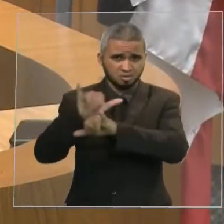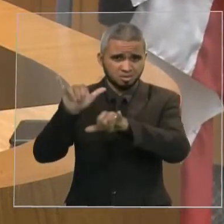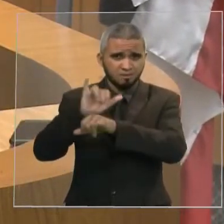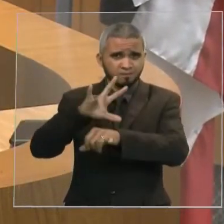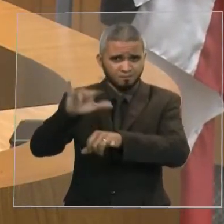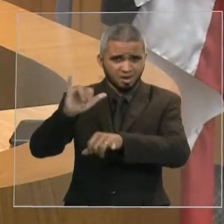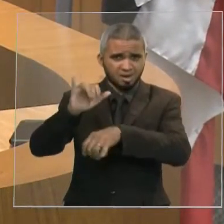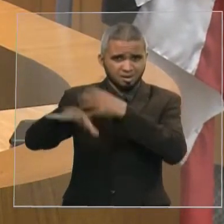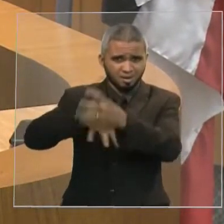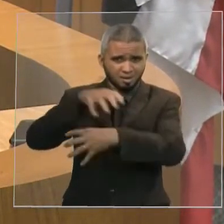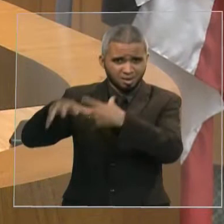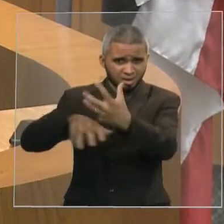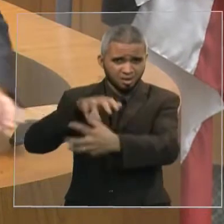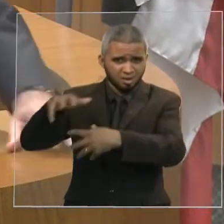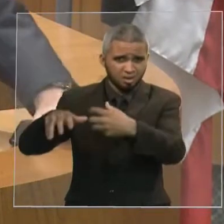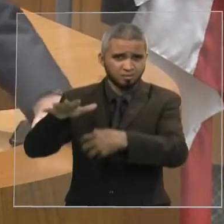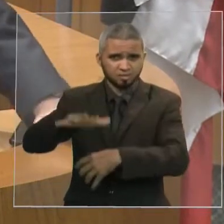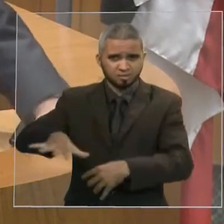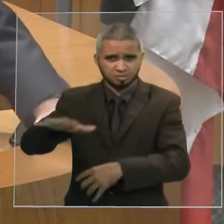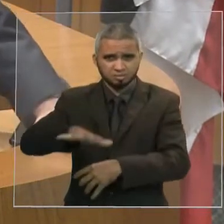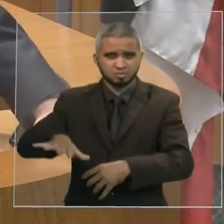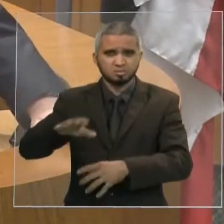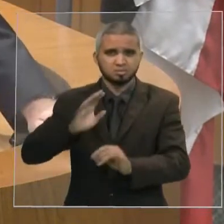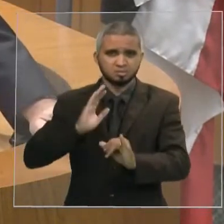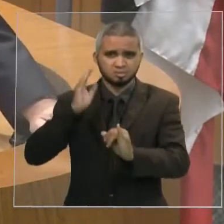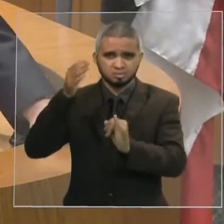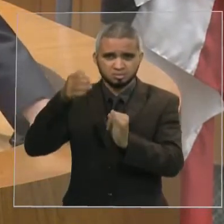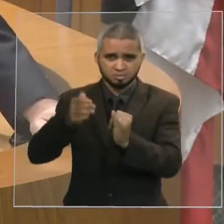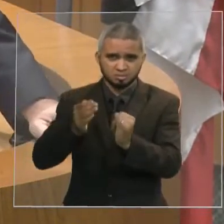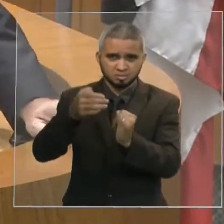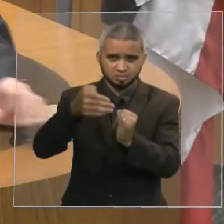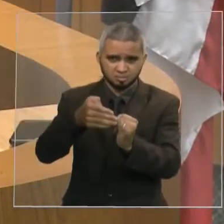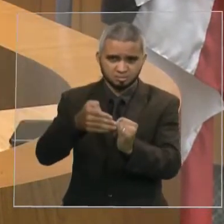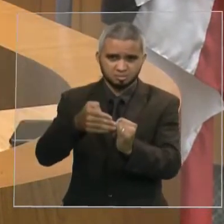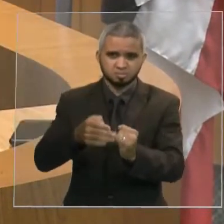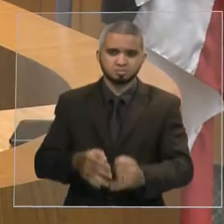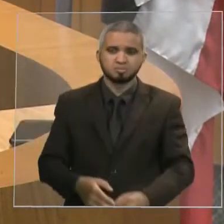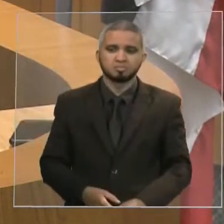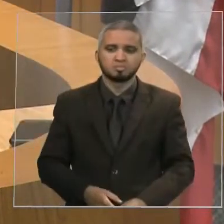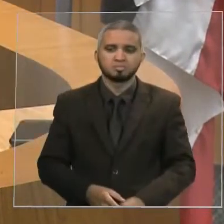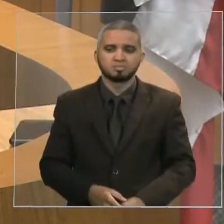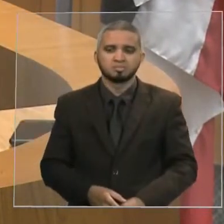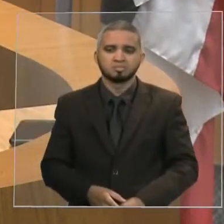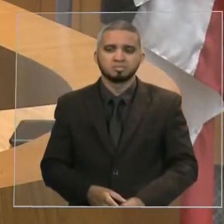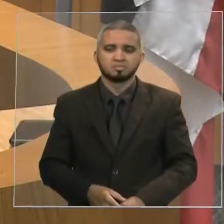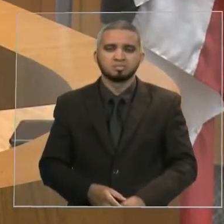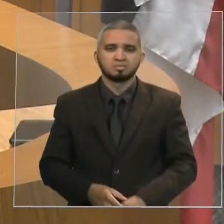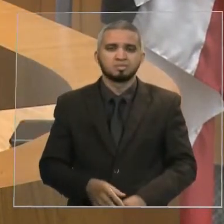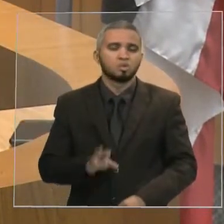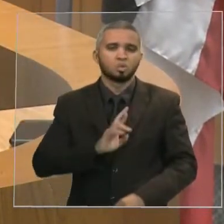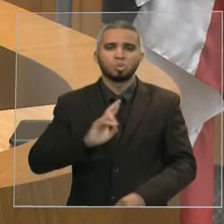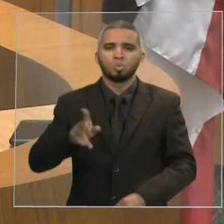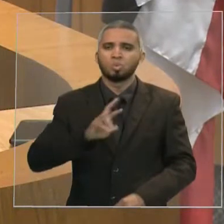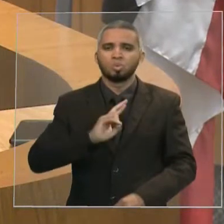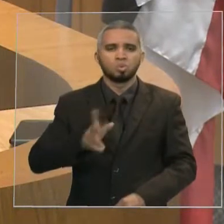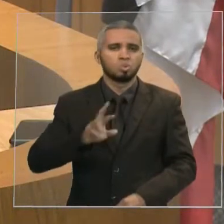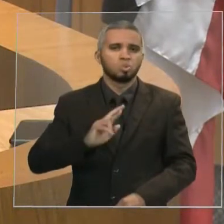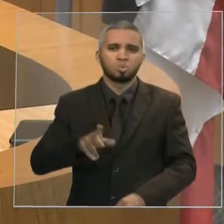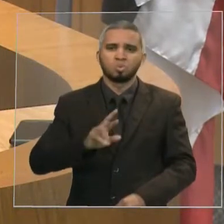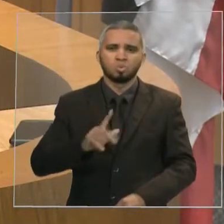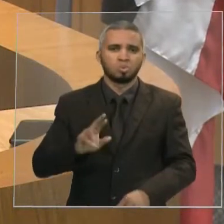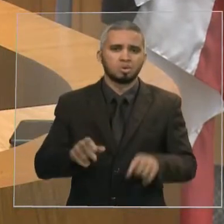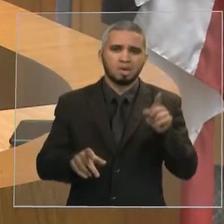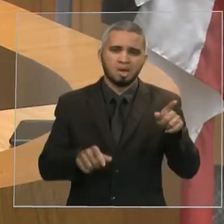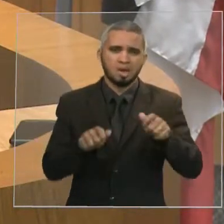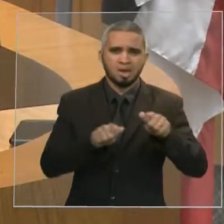na área do Porto do Itaqui, na verdade, não tem nada a ver com